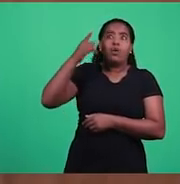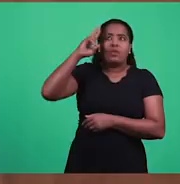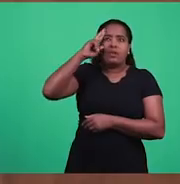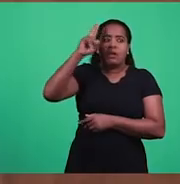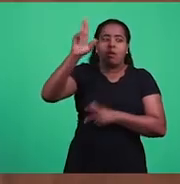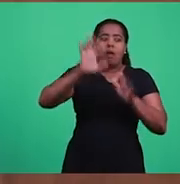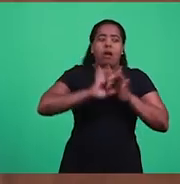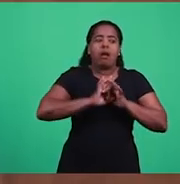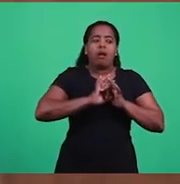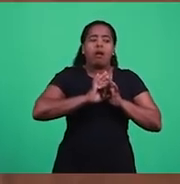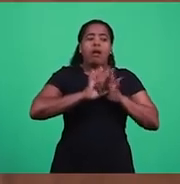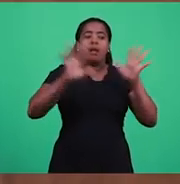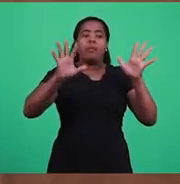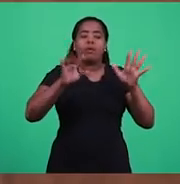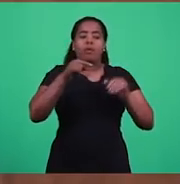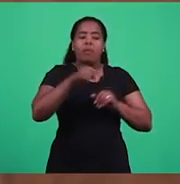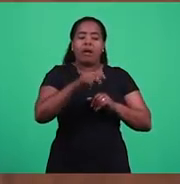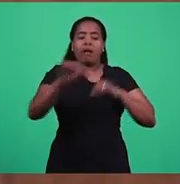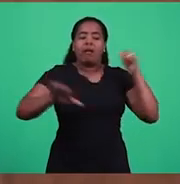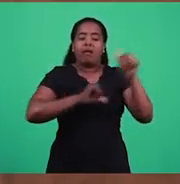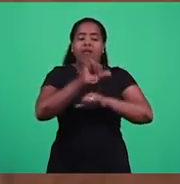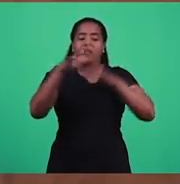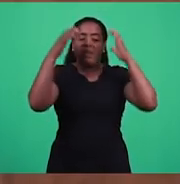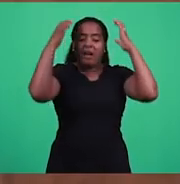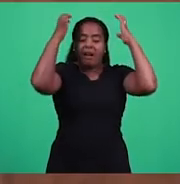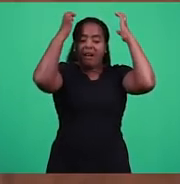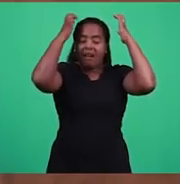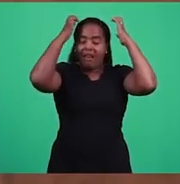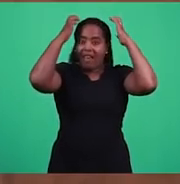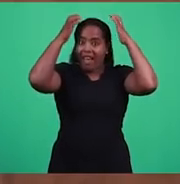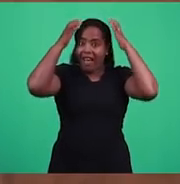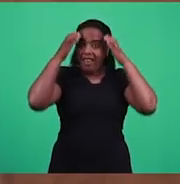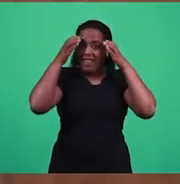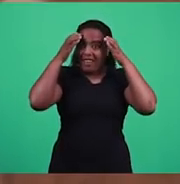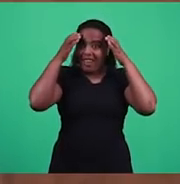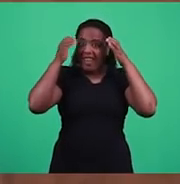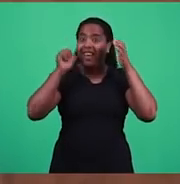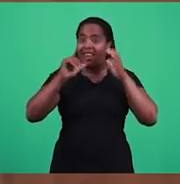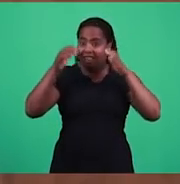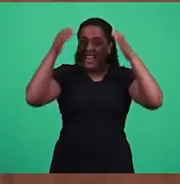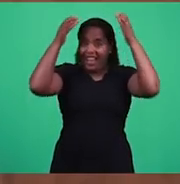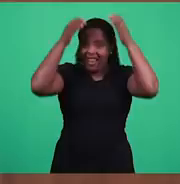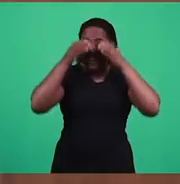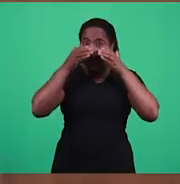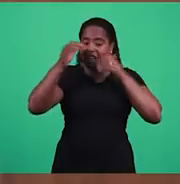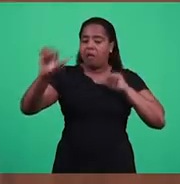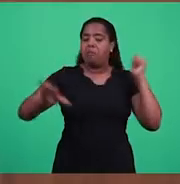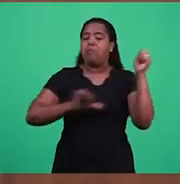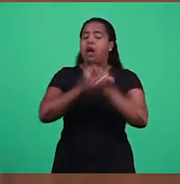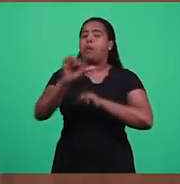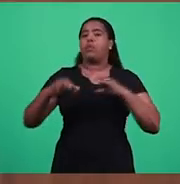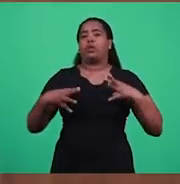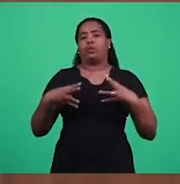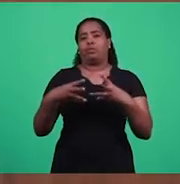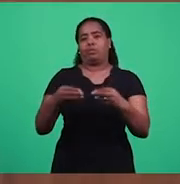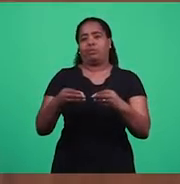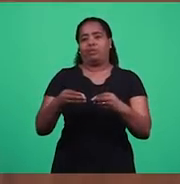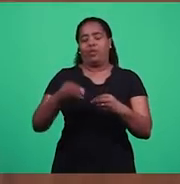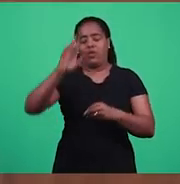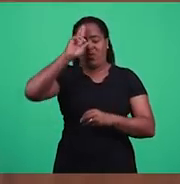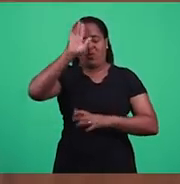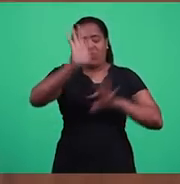não é? O Senhor move todas as coisas, tudo, para ajudar aquele